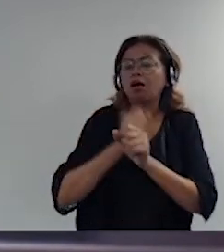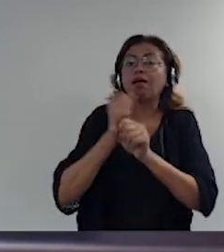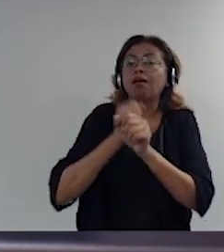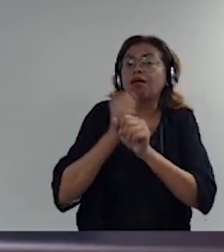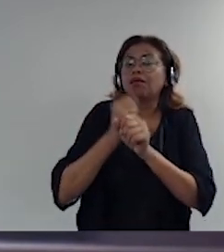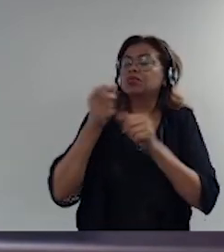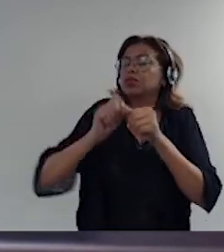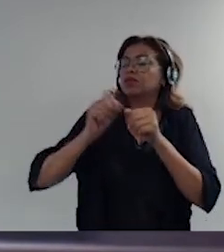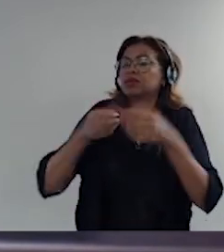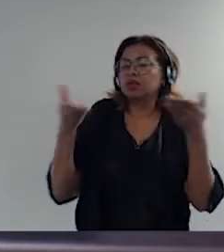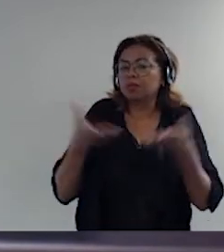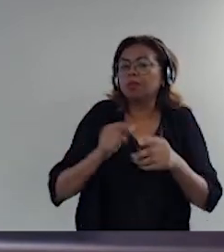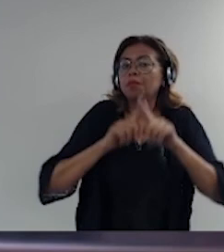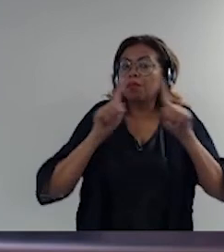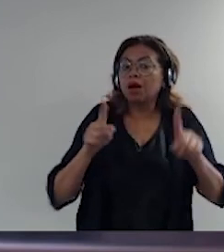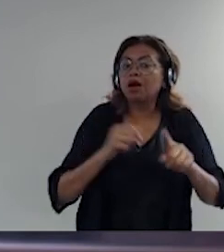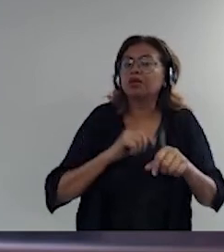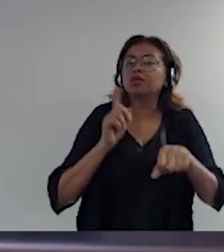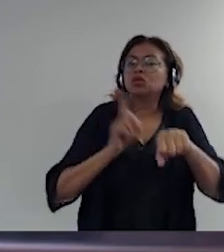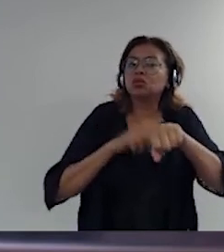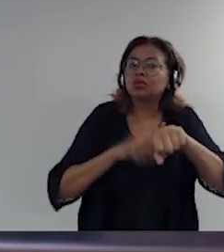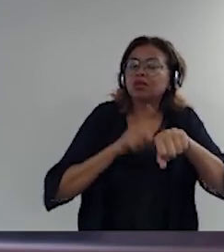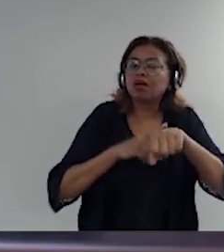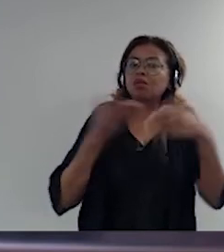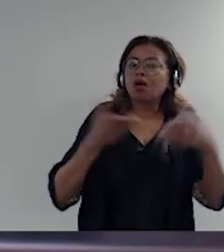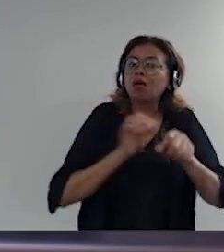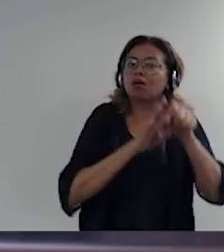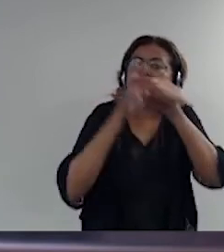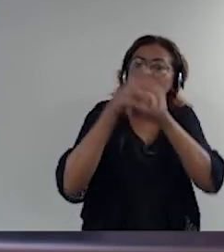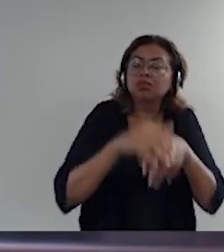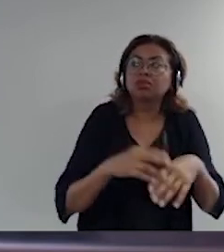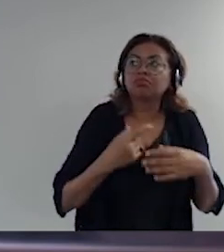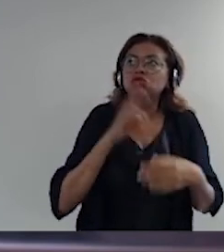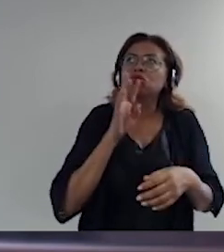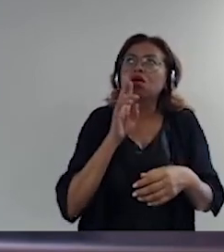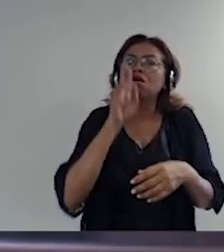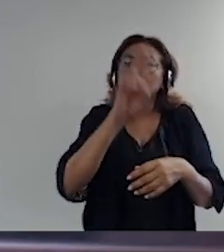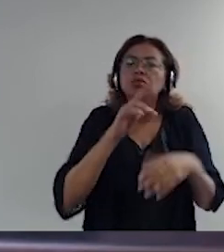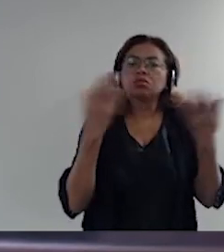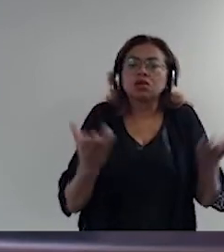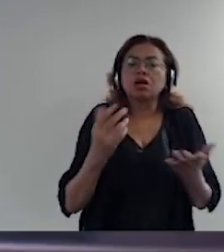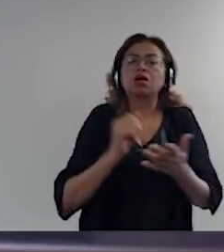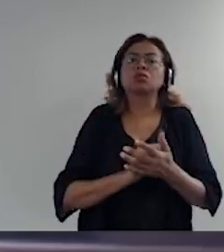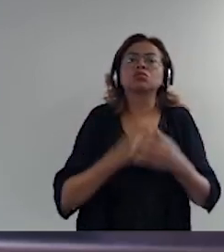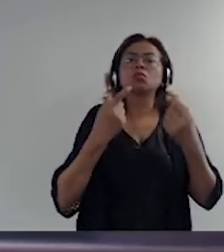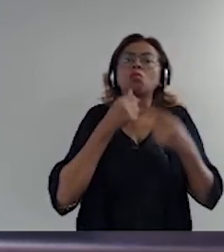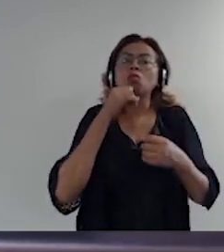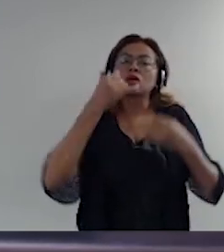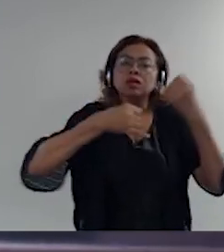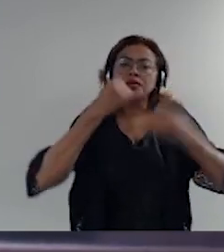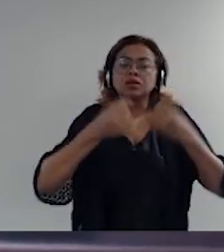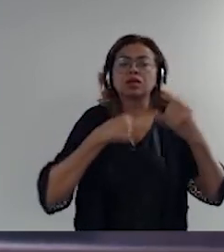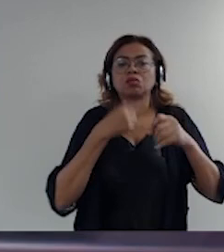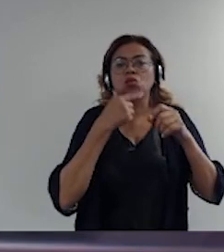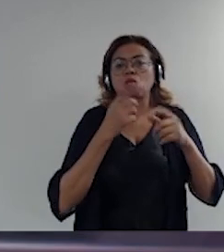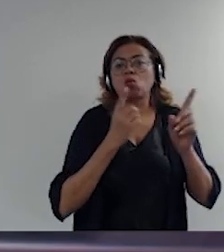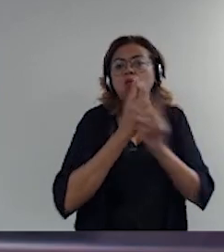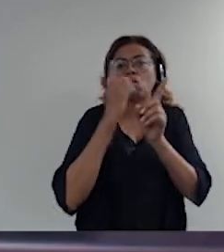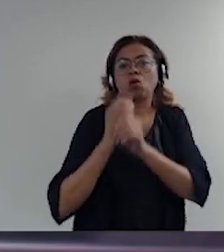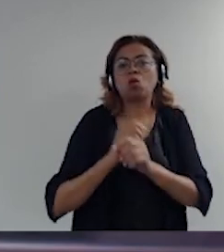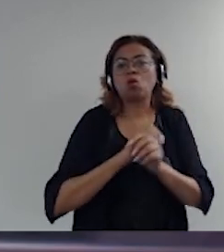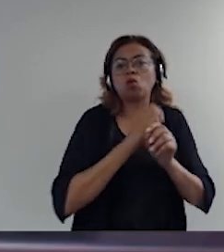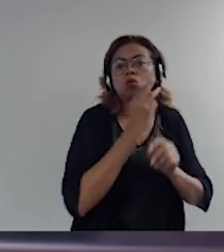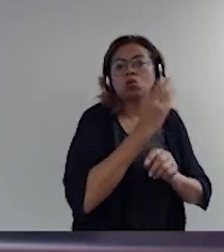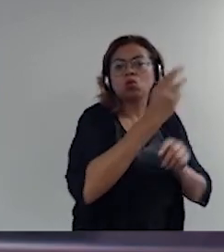tinha outra solução a não ser, por exemplo, admitir assembleias virtuais, e aí